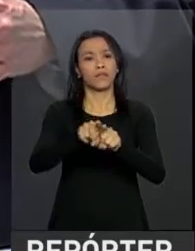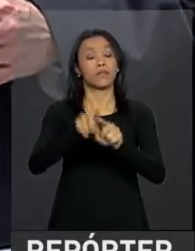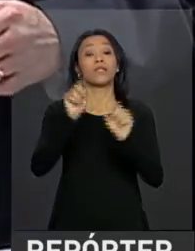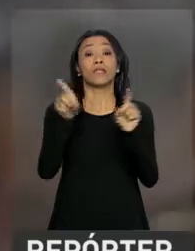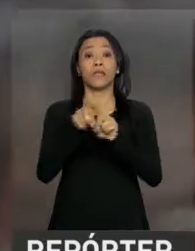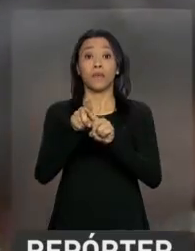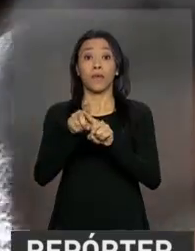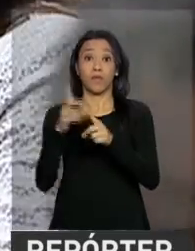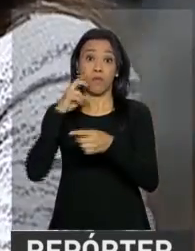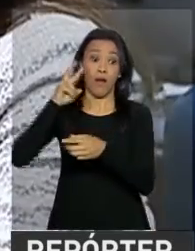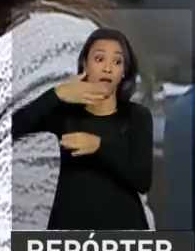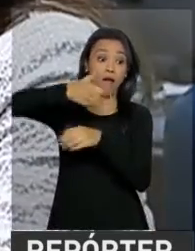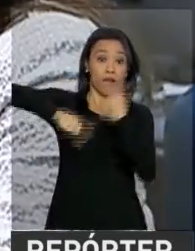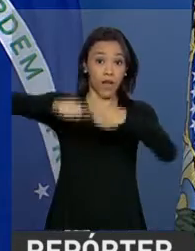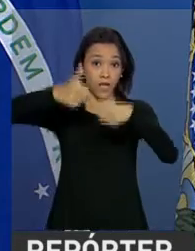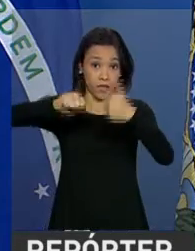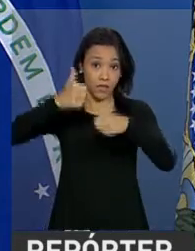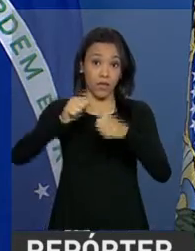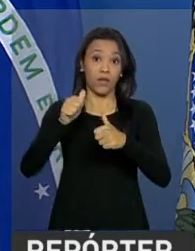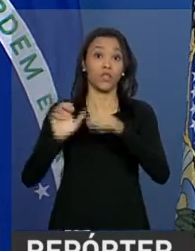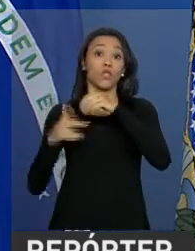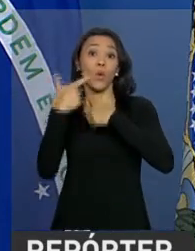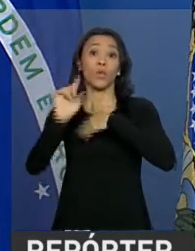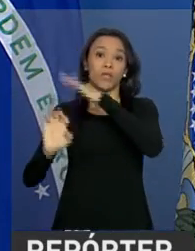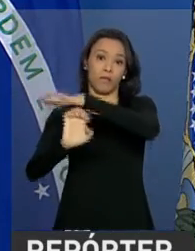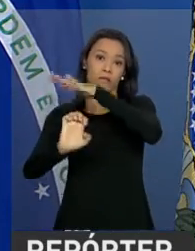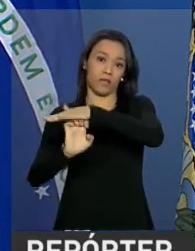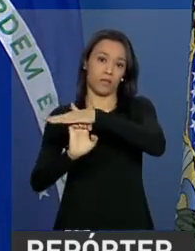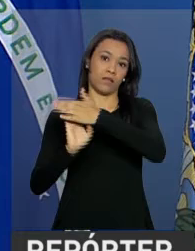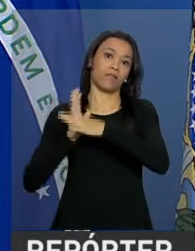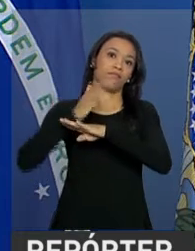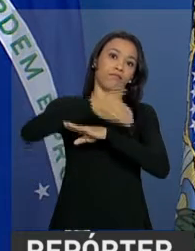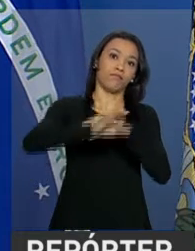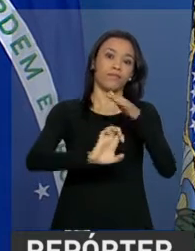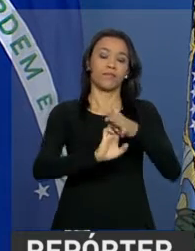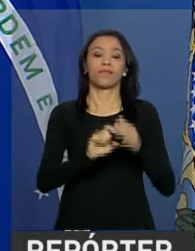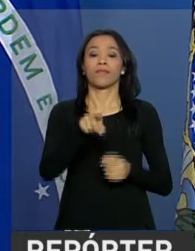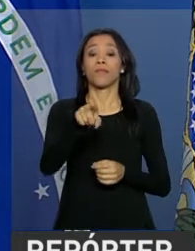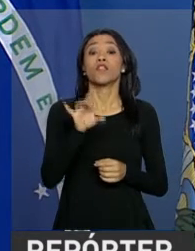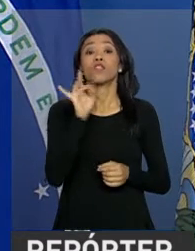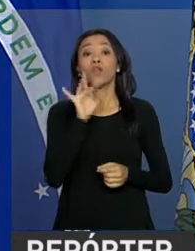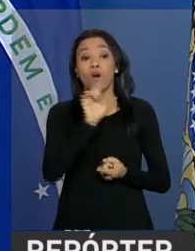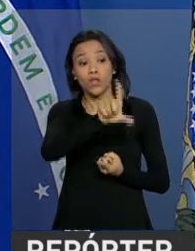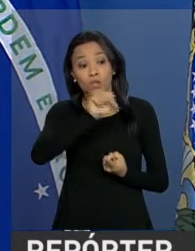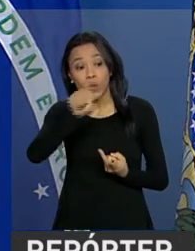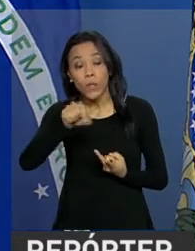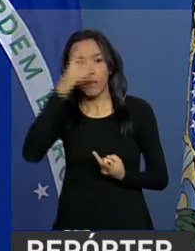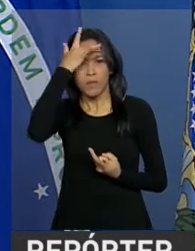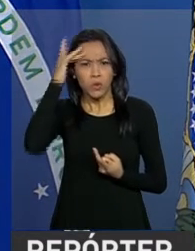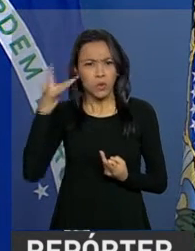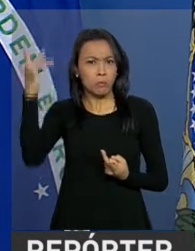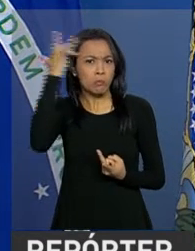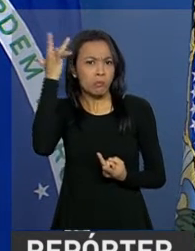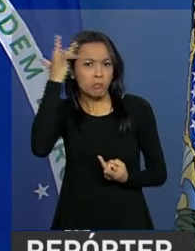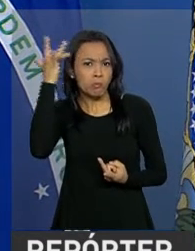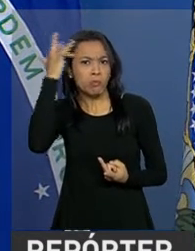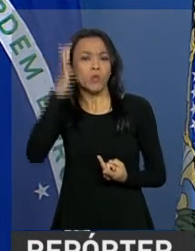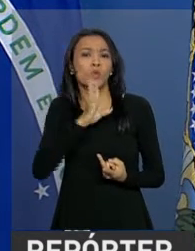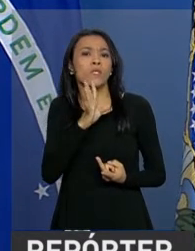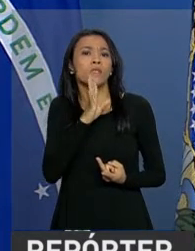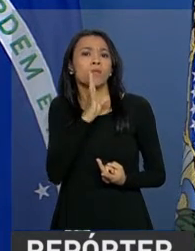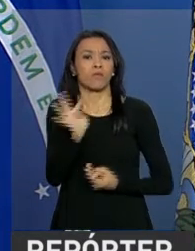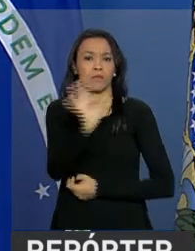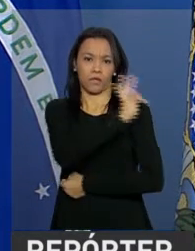consultoria independentes só serão indicados ou nomeados pessoas com alta qualificação técnica